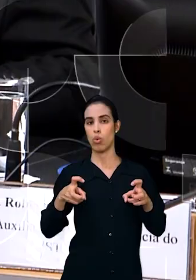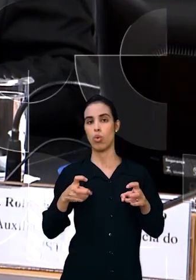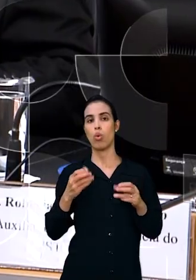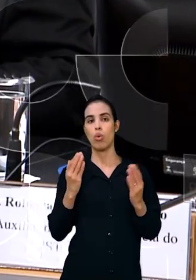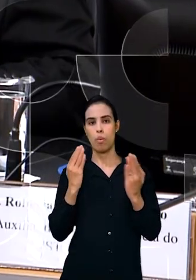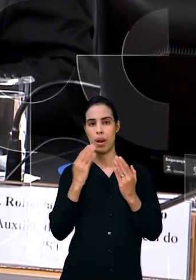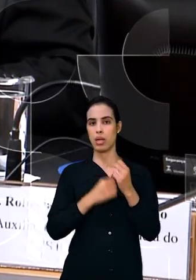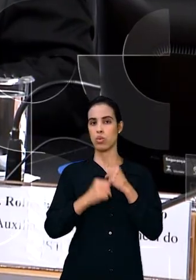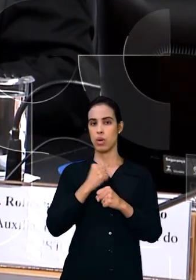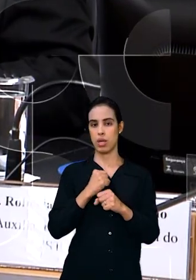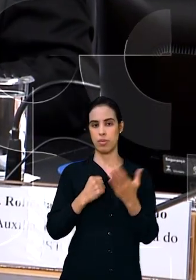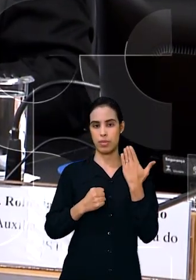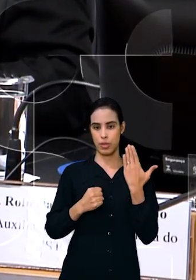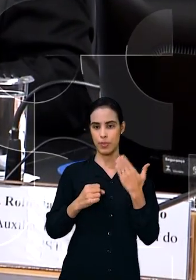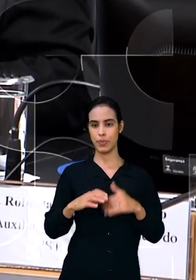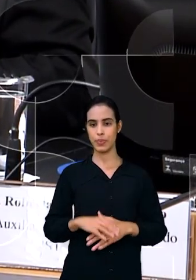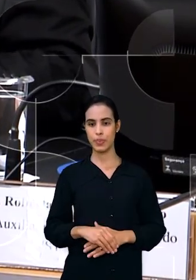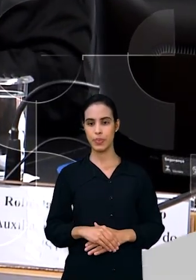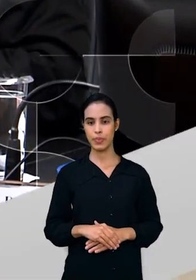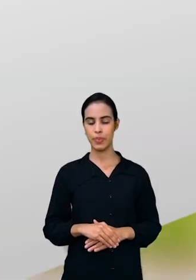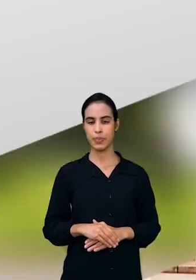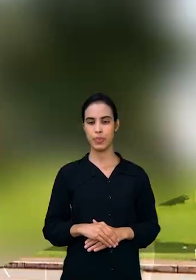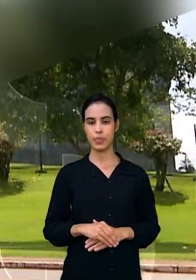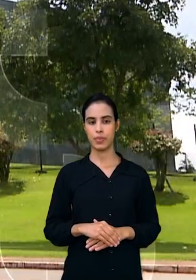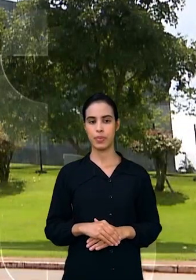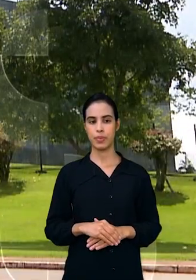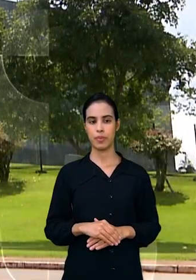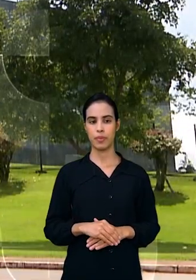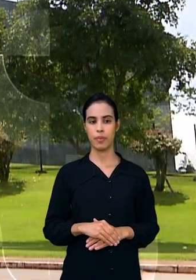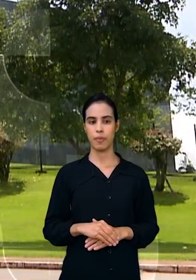75% do lucro líquido do ano anterior.